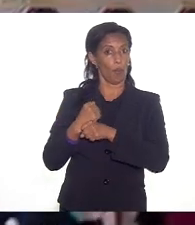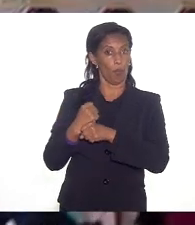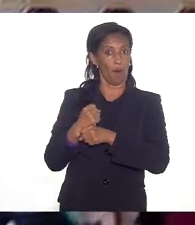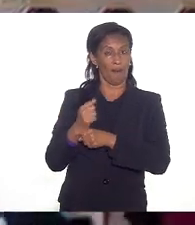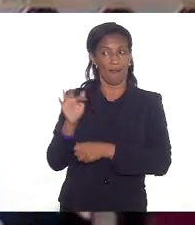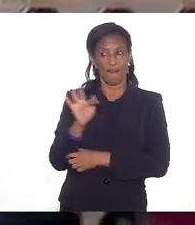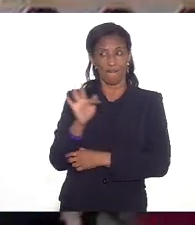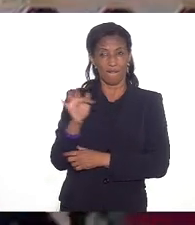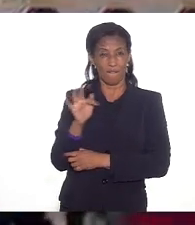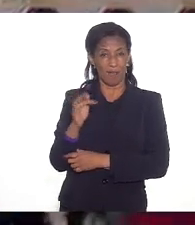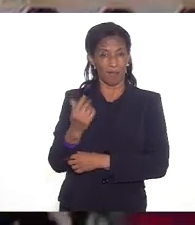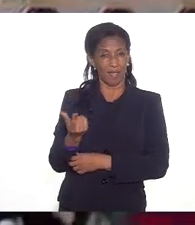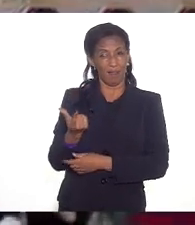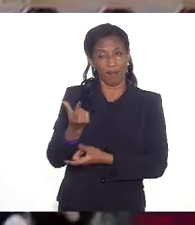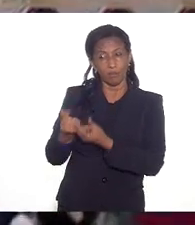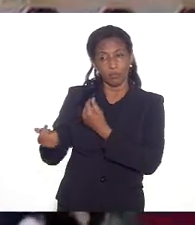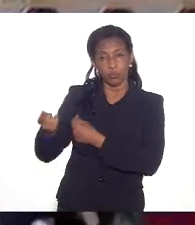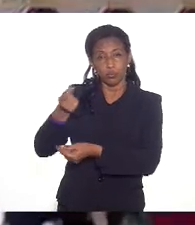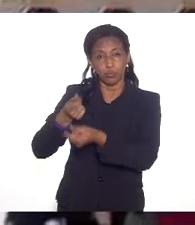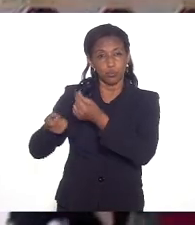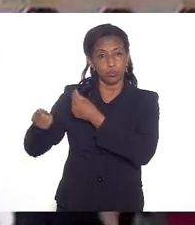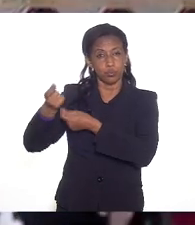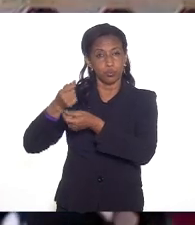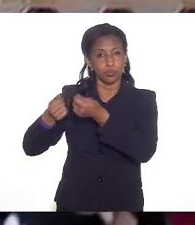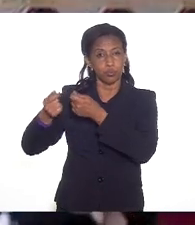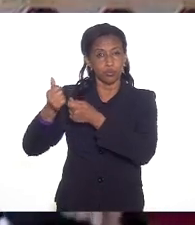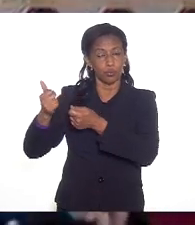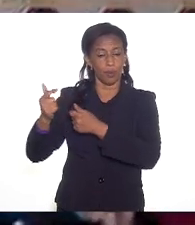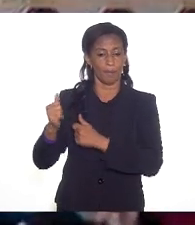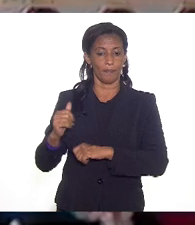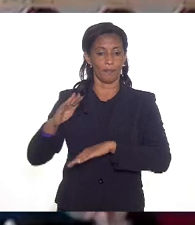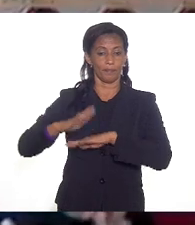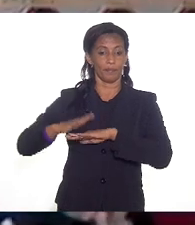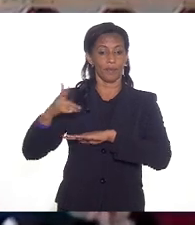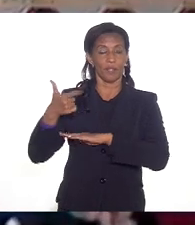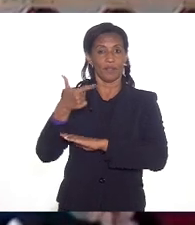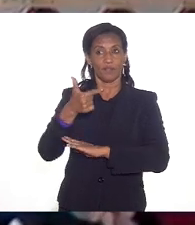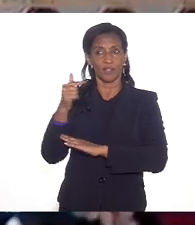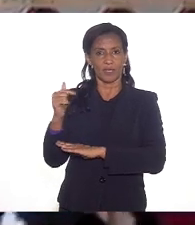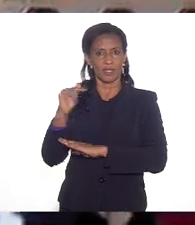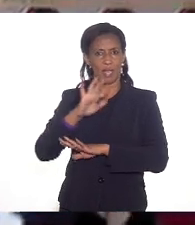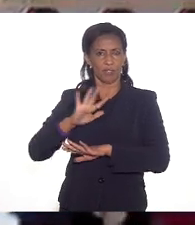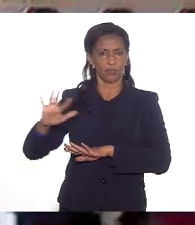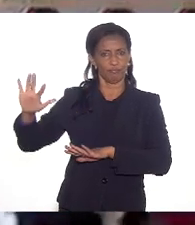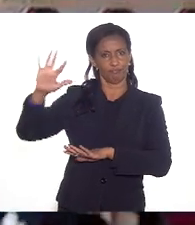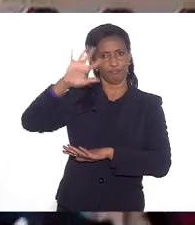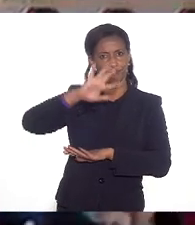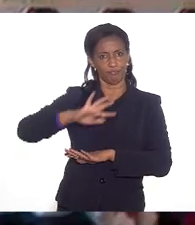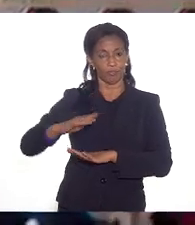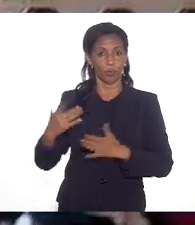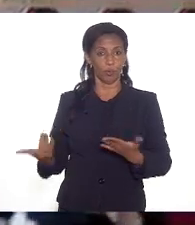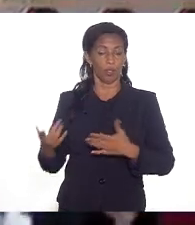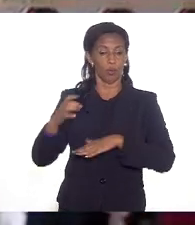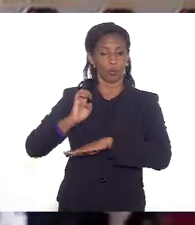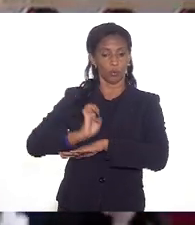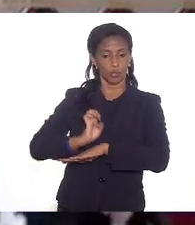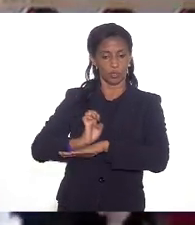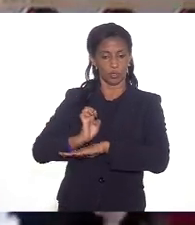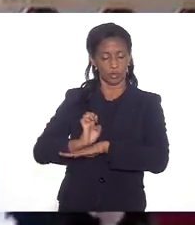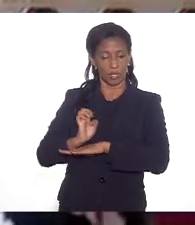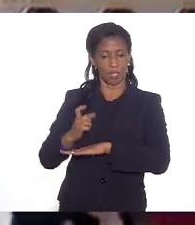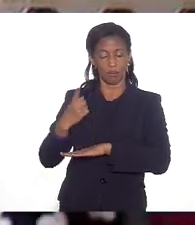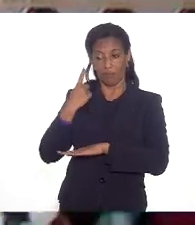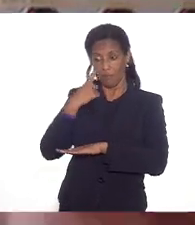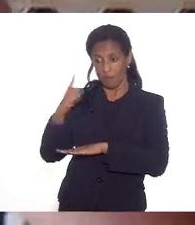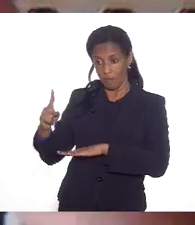movimentam volume de renda maior que 20 das 27 unidades da Federação os resultados demonstram que os Empreendimentos